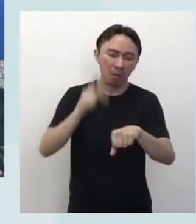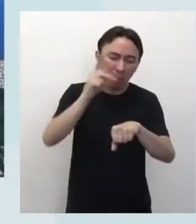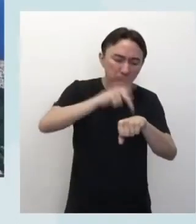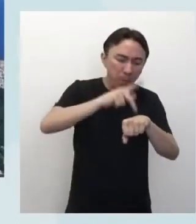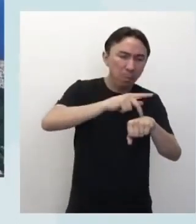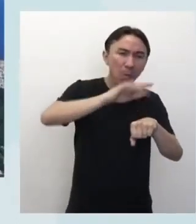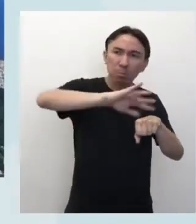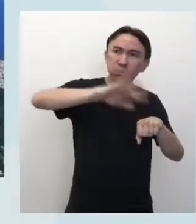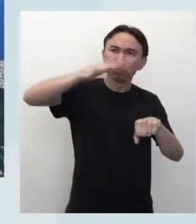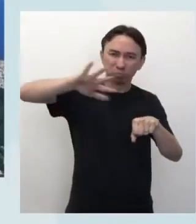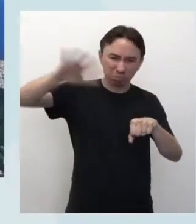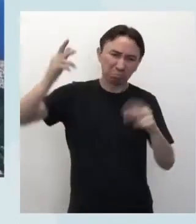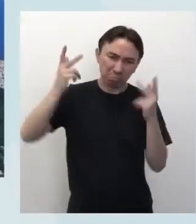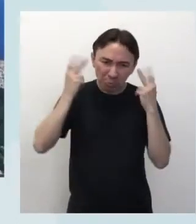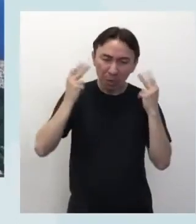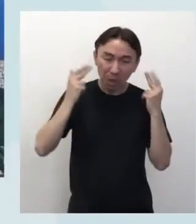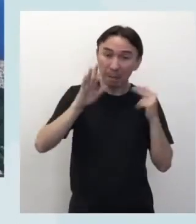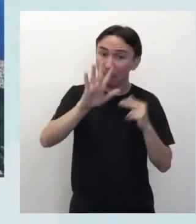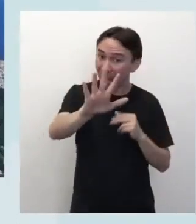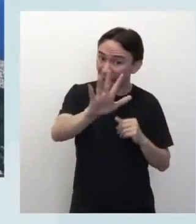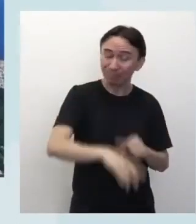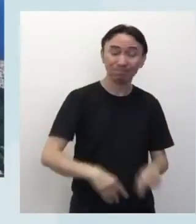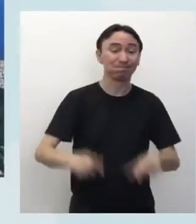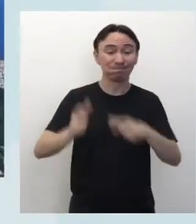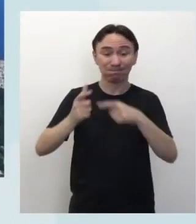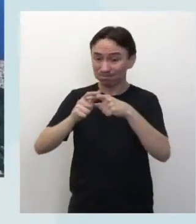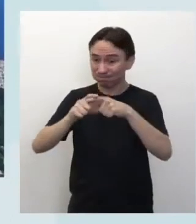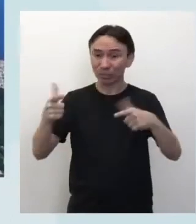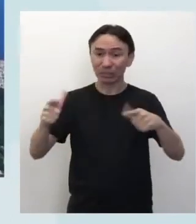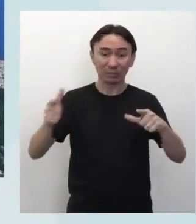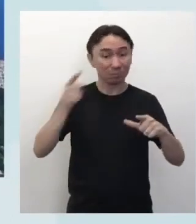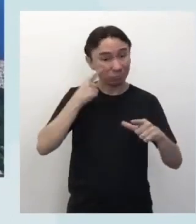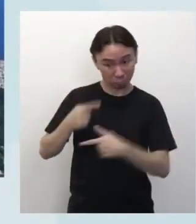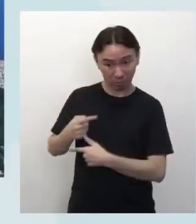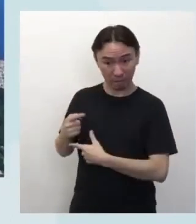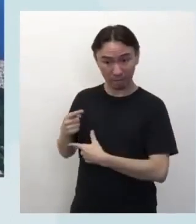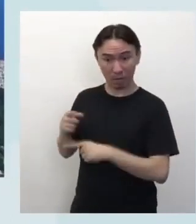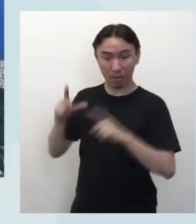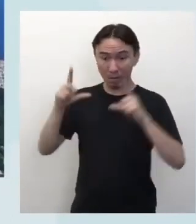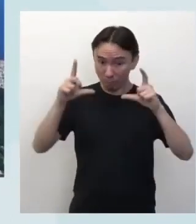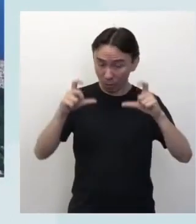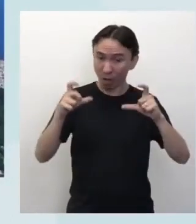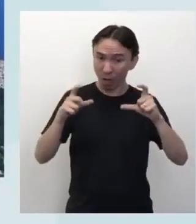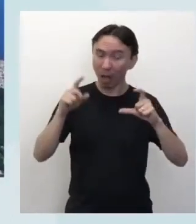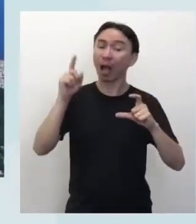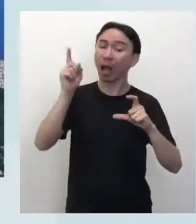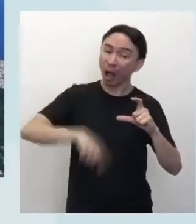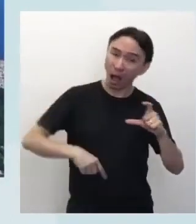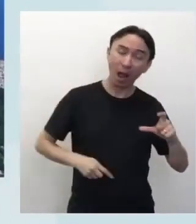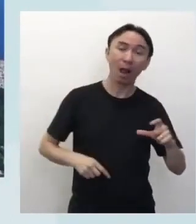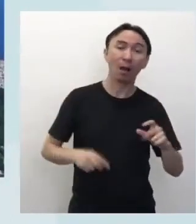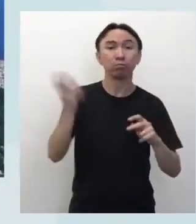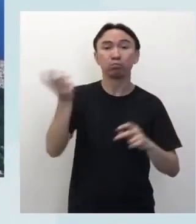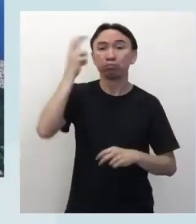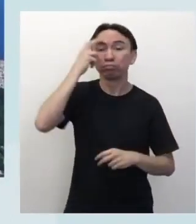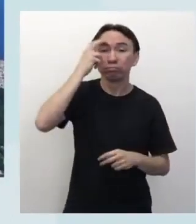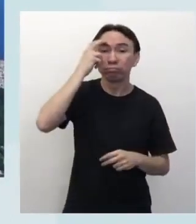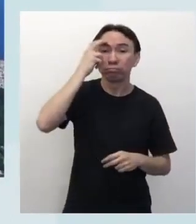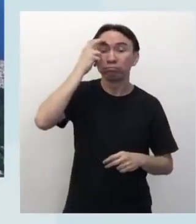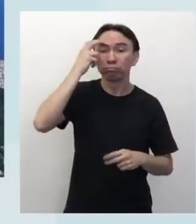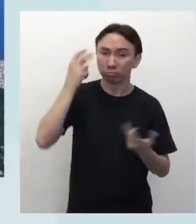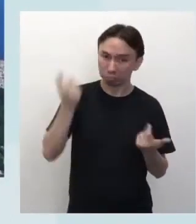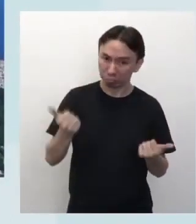parte natural, mas em grande parte nesta imagem, né, a gente vai considerar que é uma imagem de